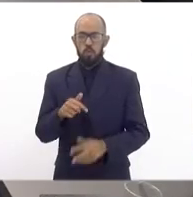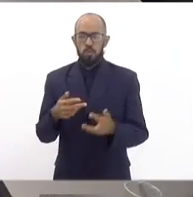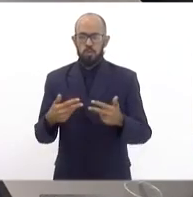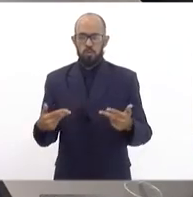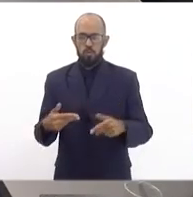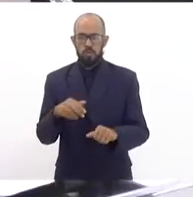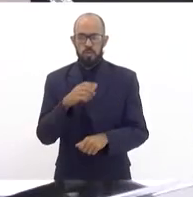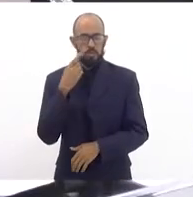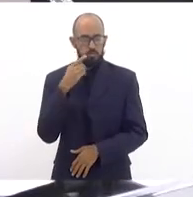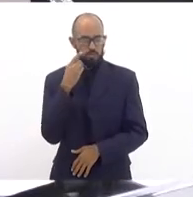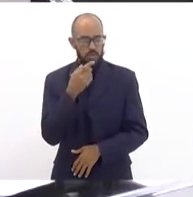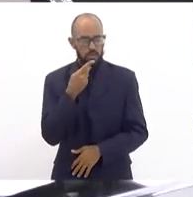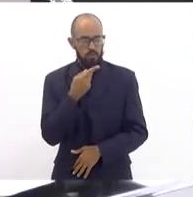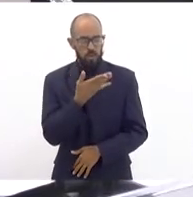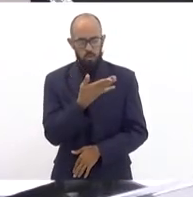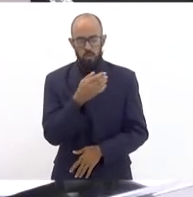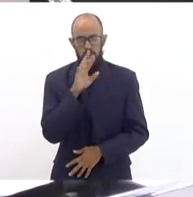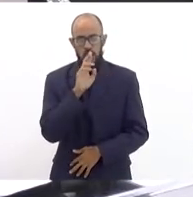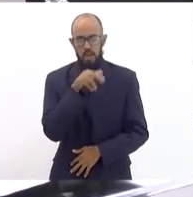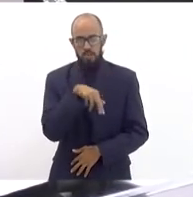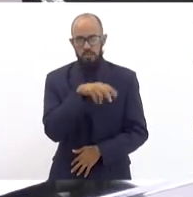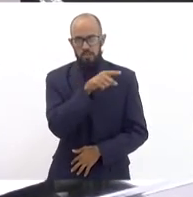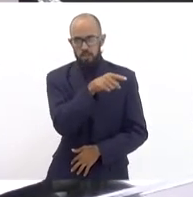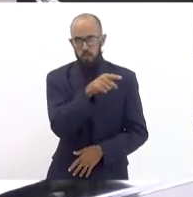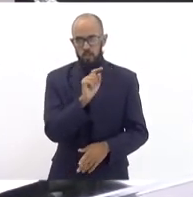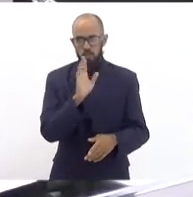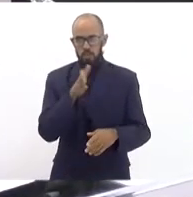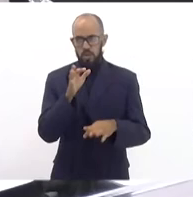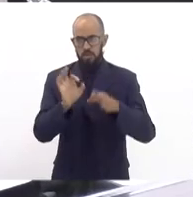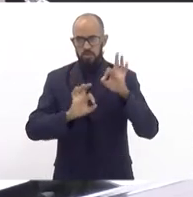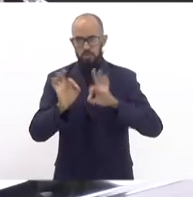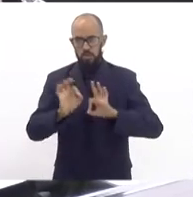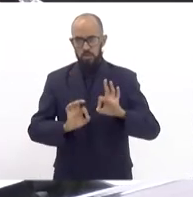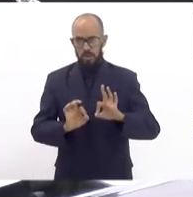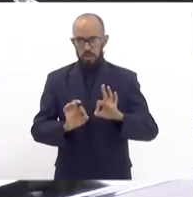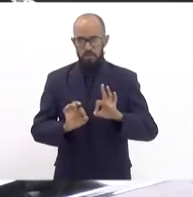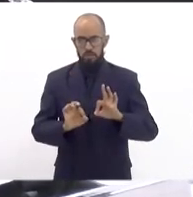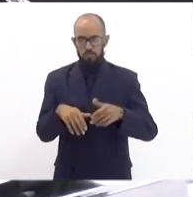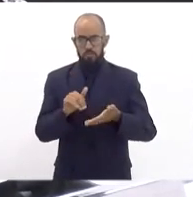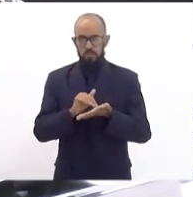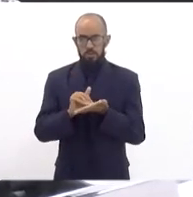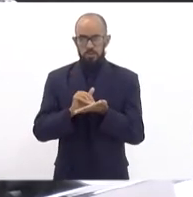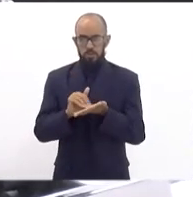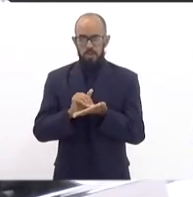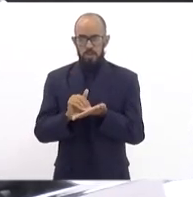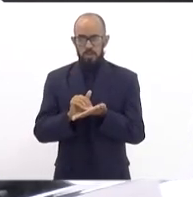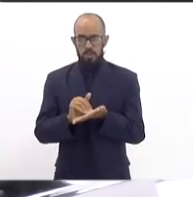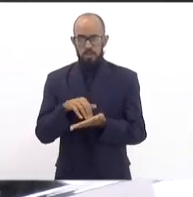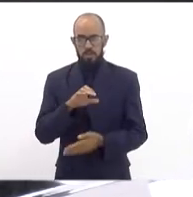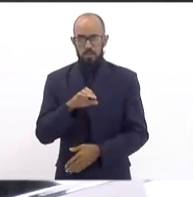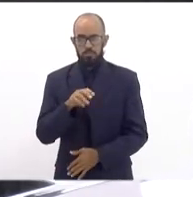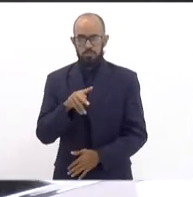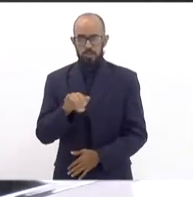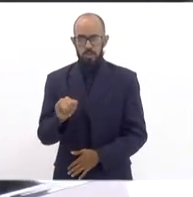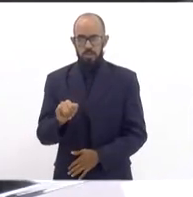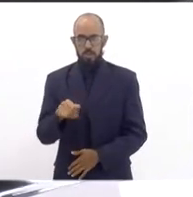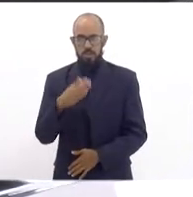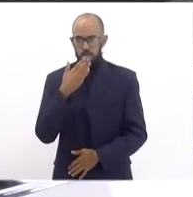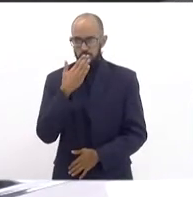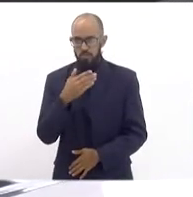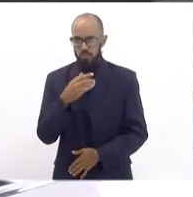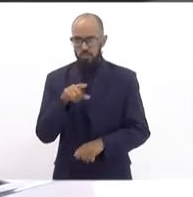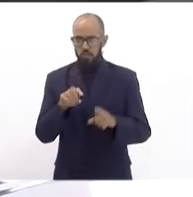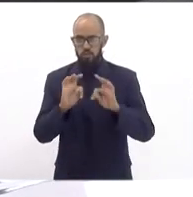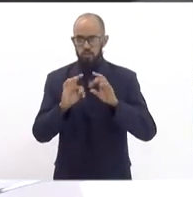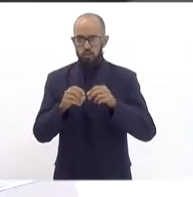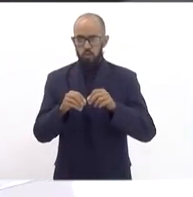deputada colocou, com muita razão, já está sendo preparado pela secretaria da CPI a solicitação